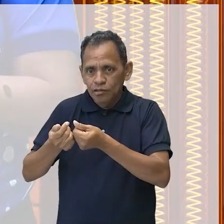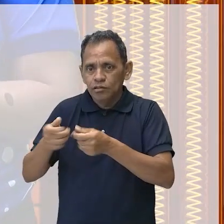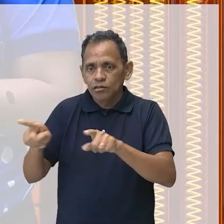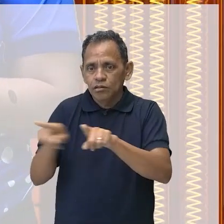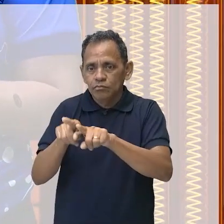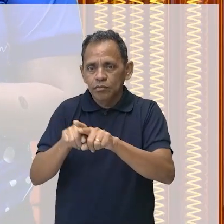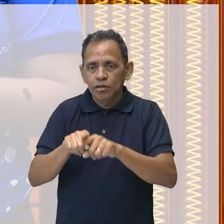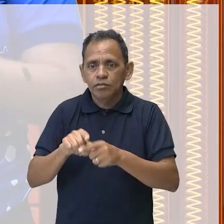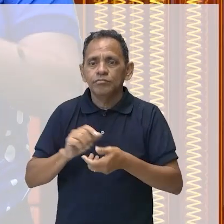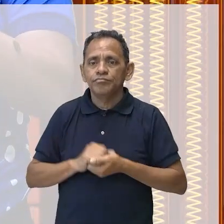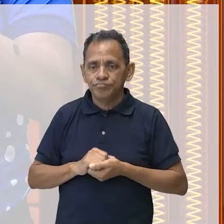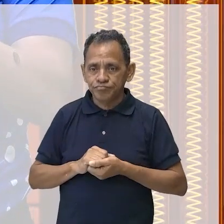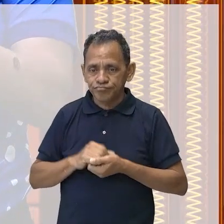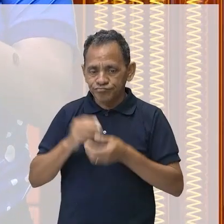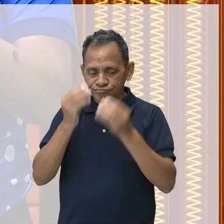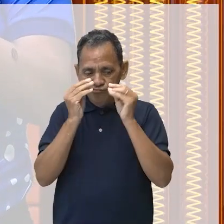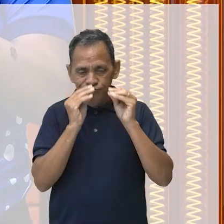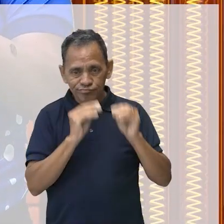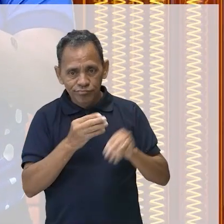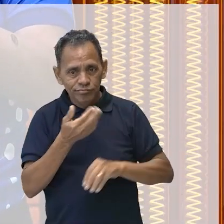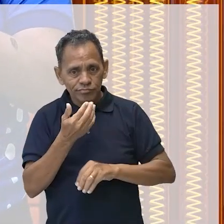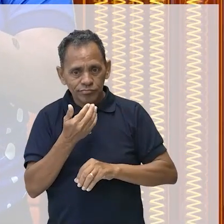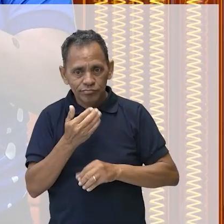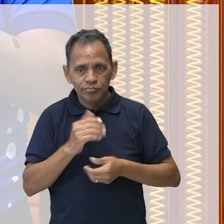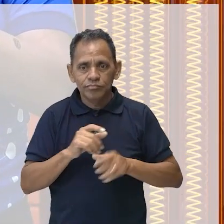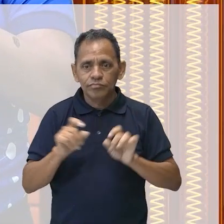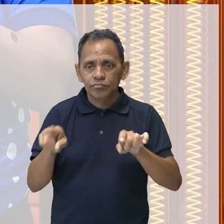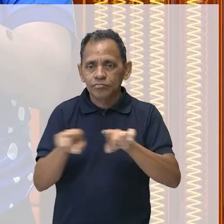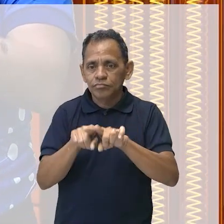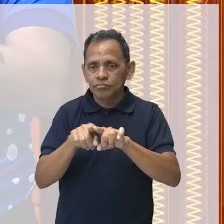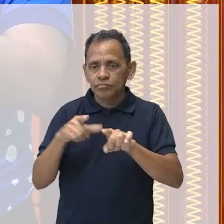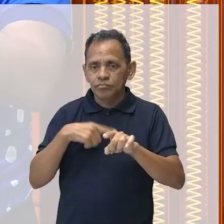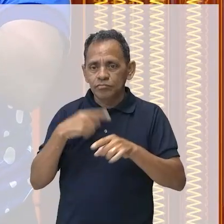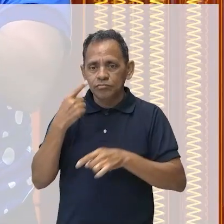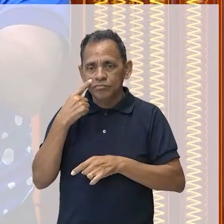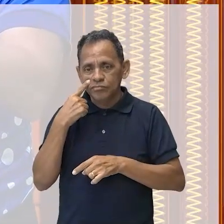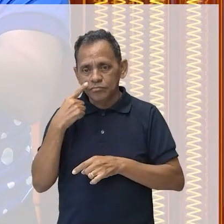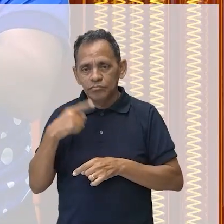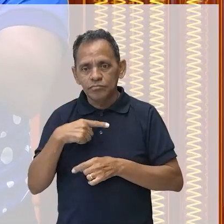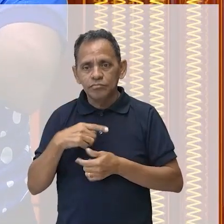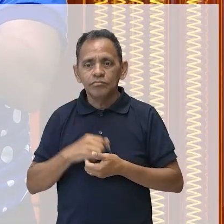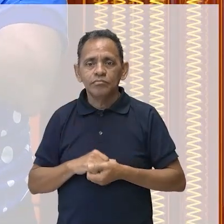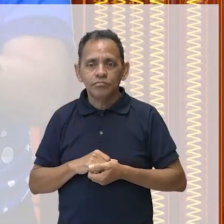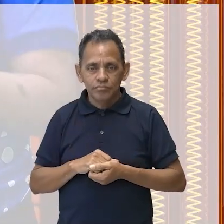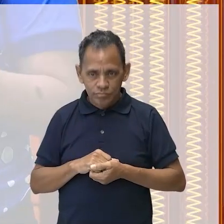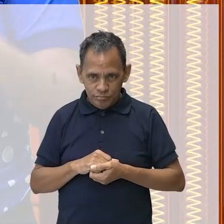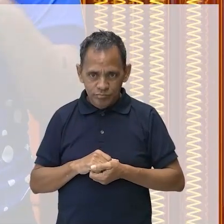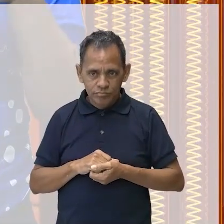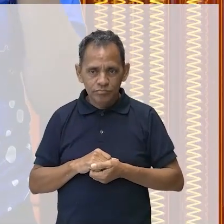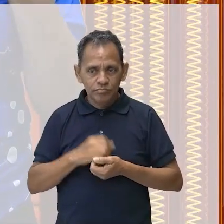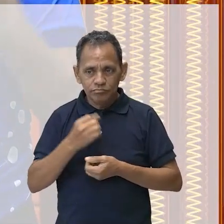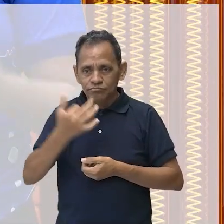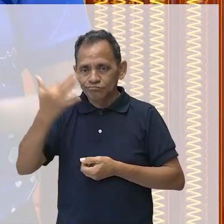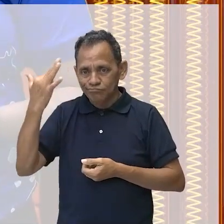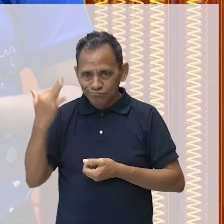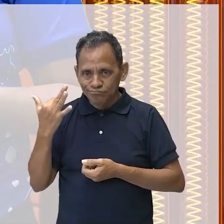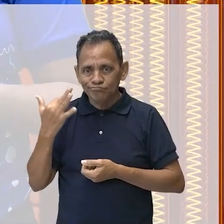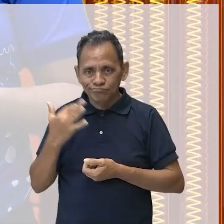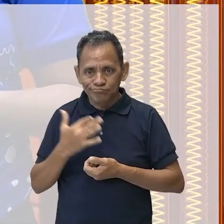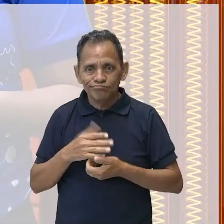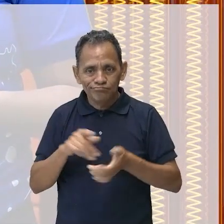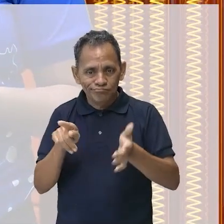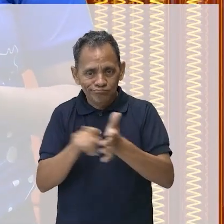de alimentos, gente. O desperdício de alimentos, a gente observa uma parcela significativa de alimentos que está